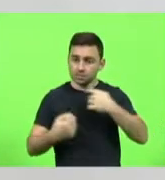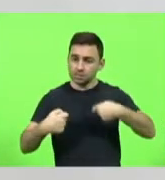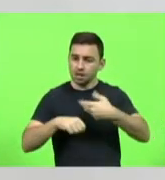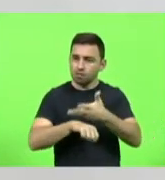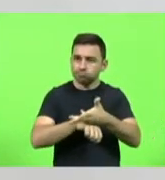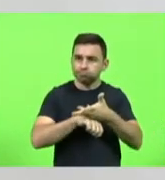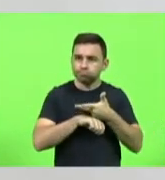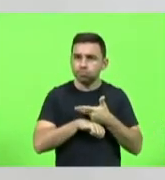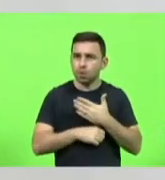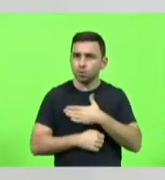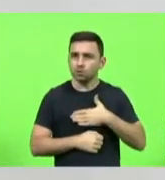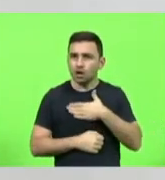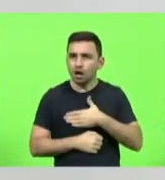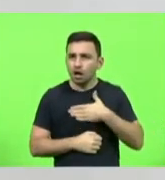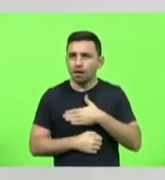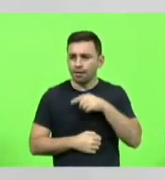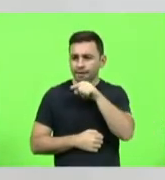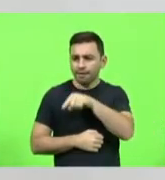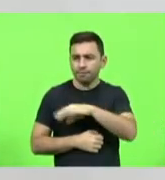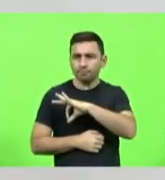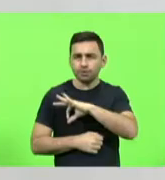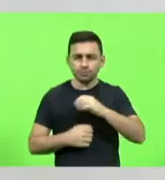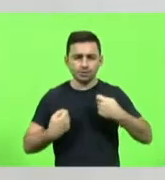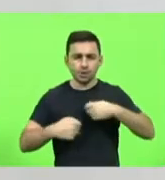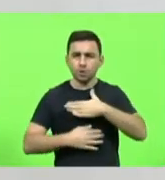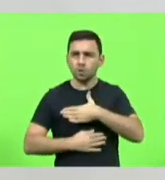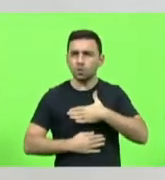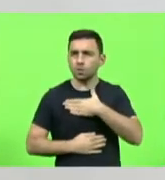O militar estadual tem que se sentir atraído de alguma forma.